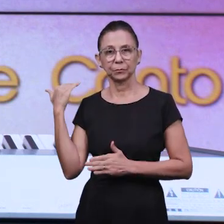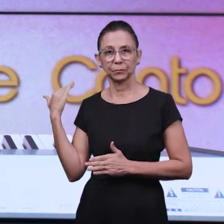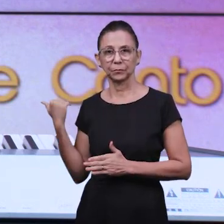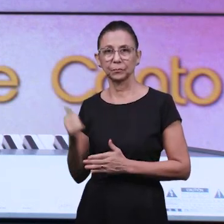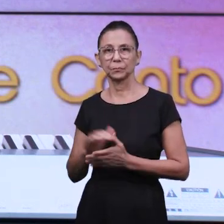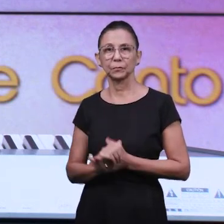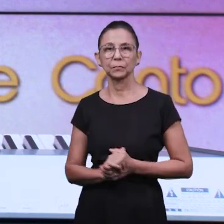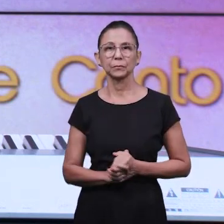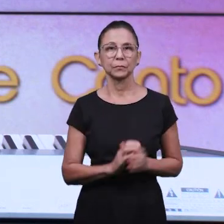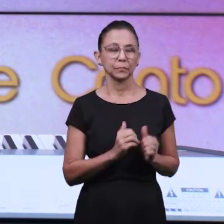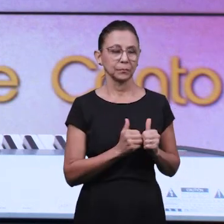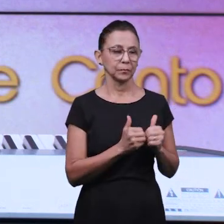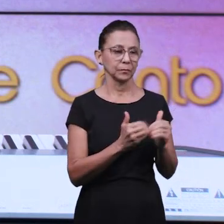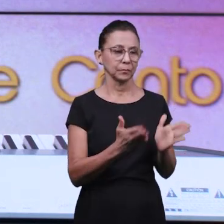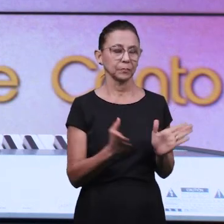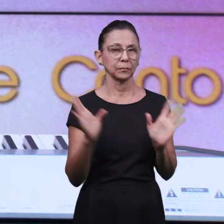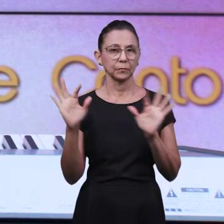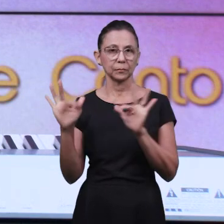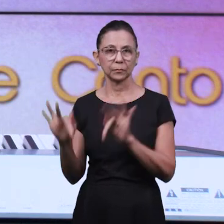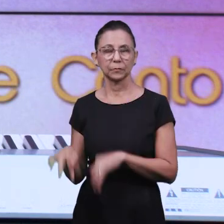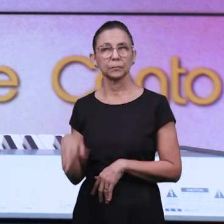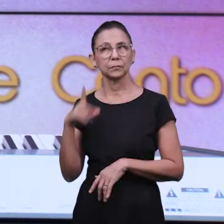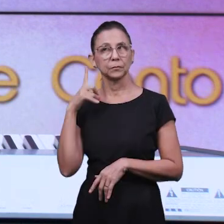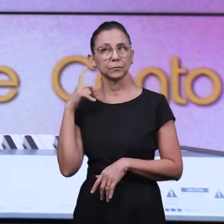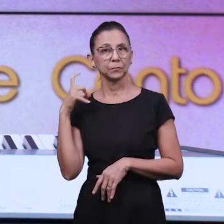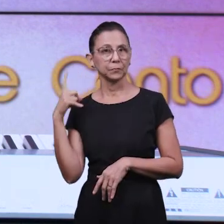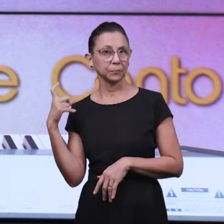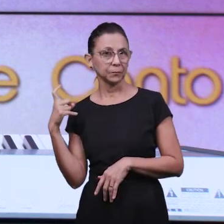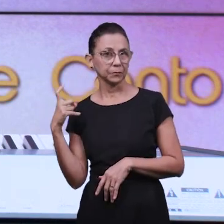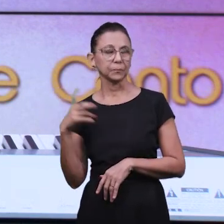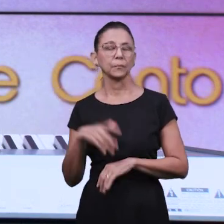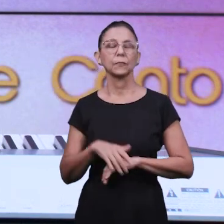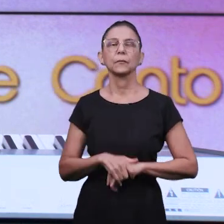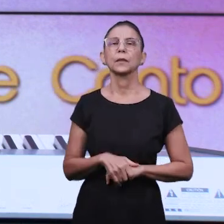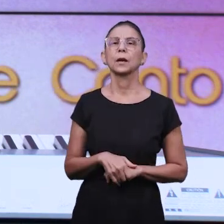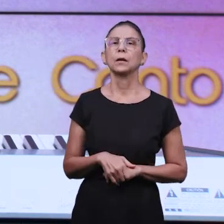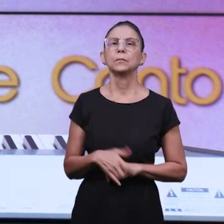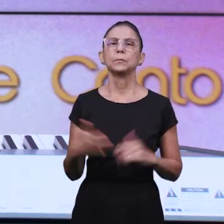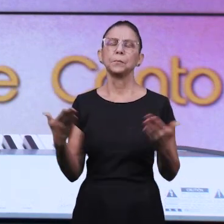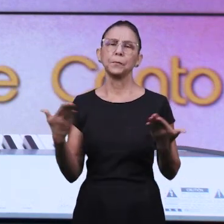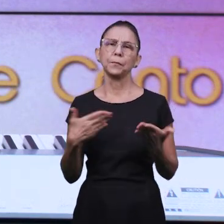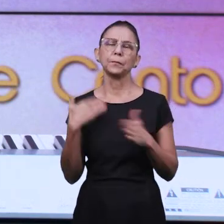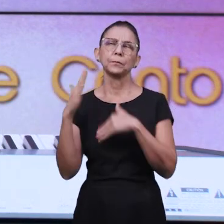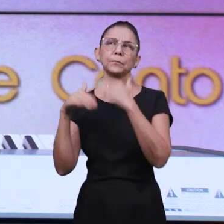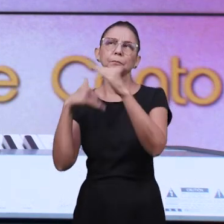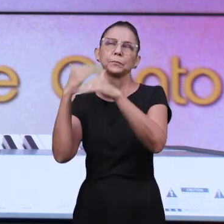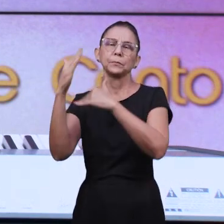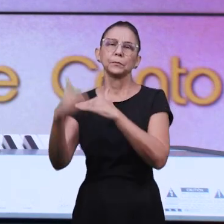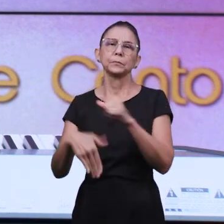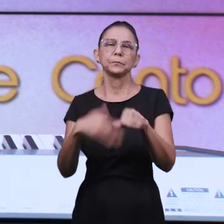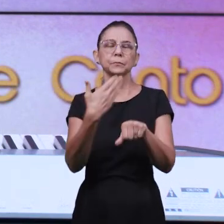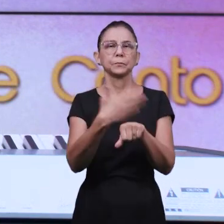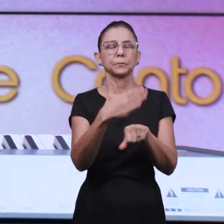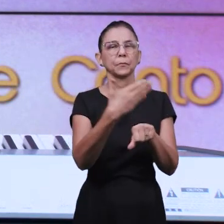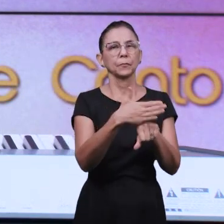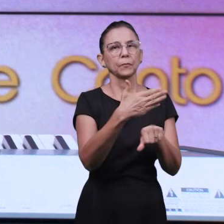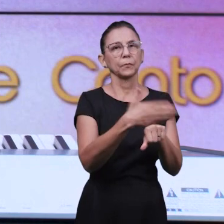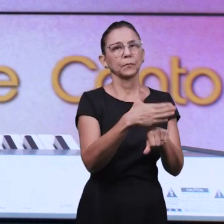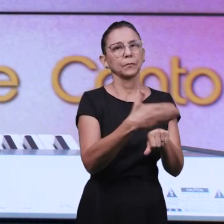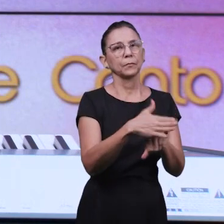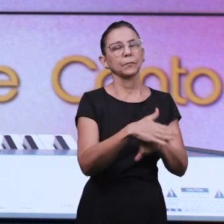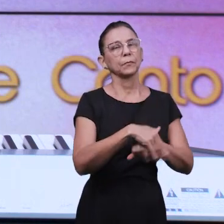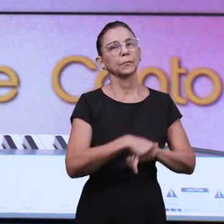falando sobre início e término do som. Nesta aula, nós vamos desenvolver